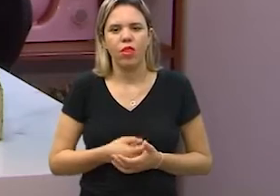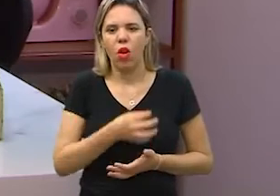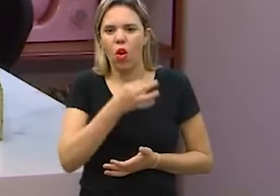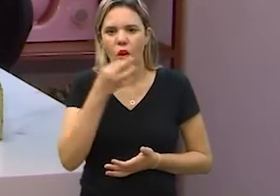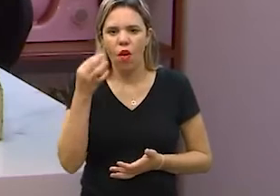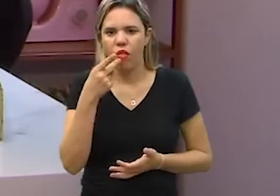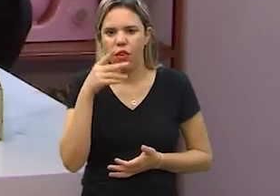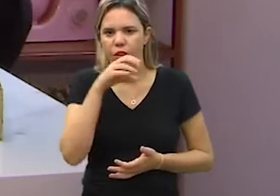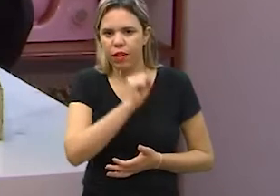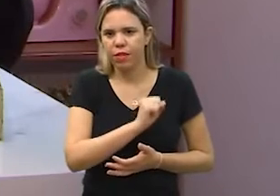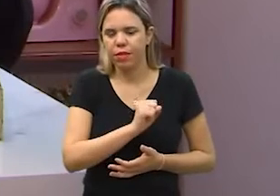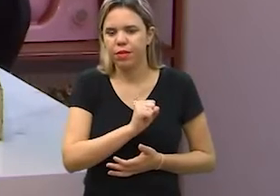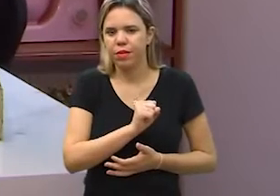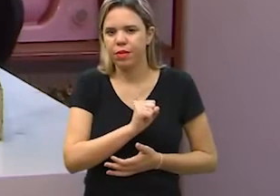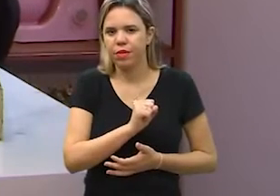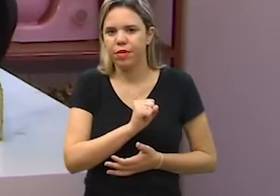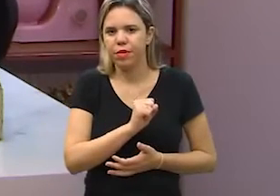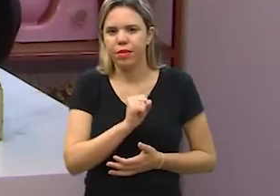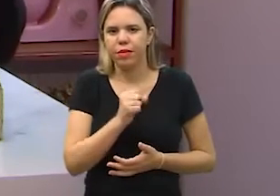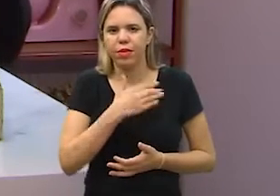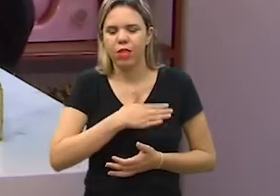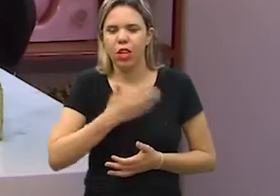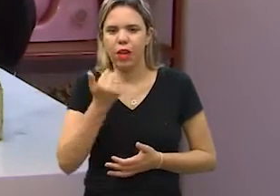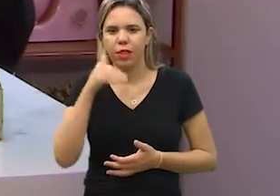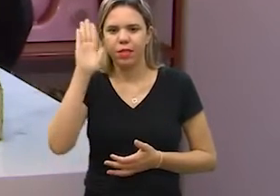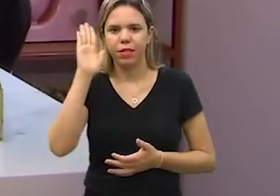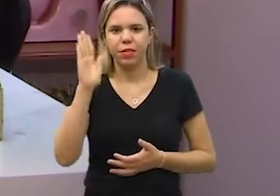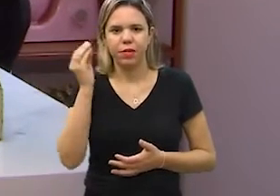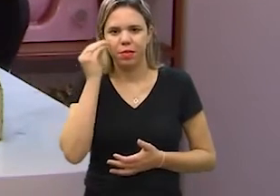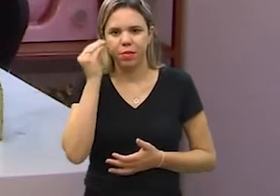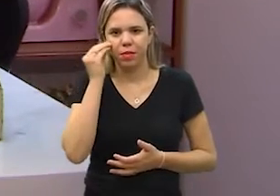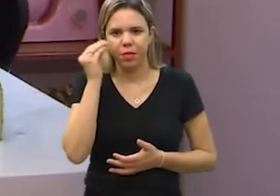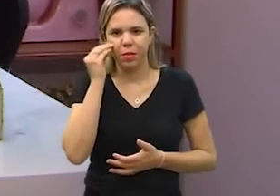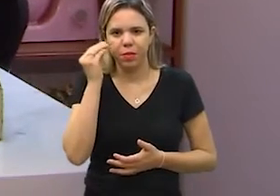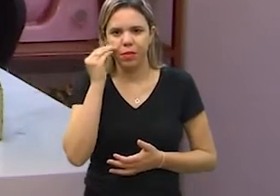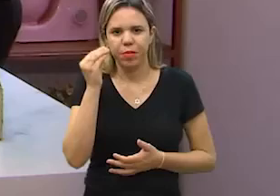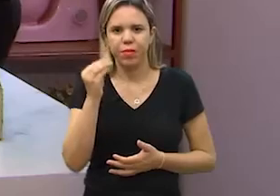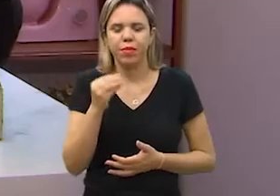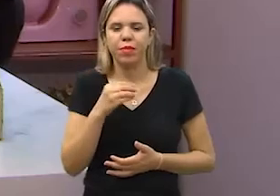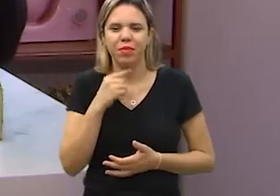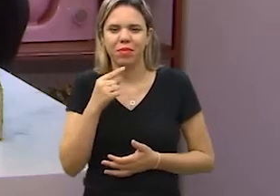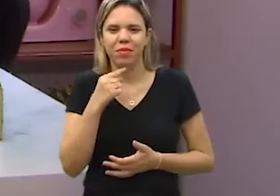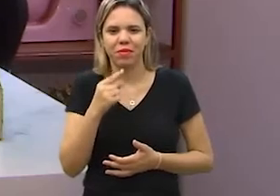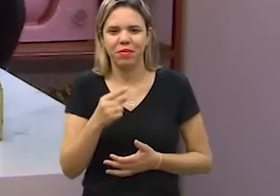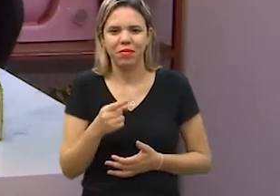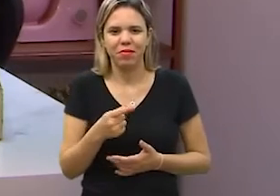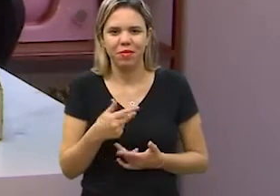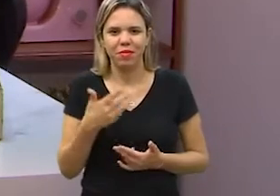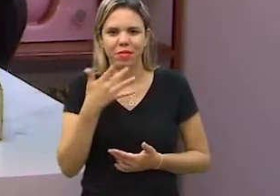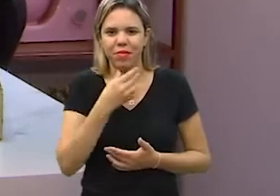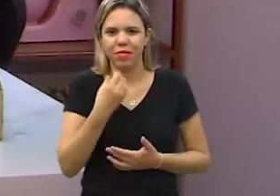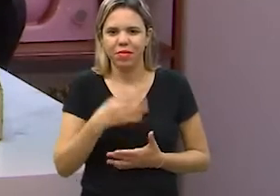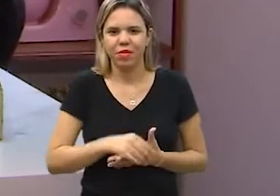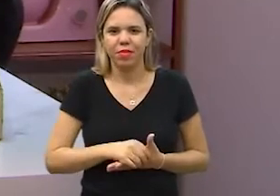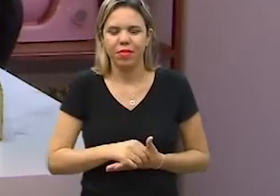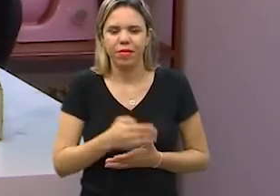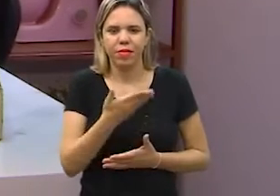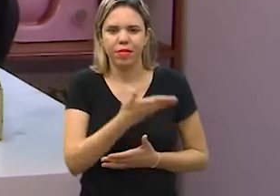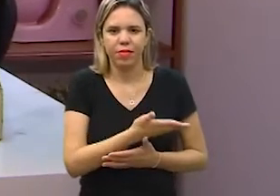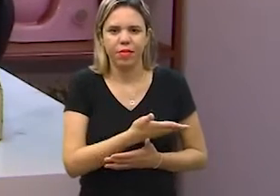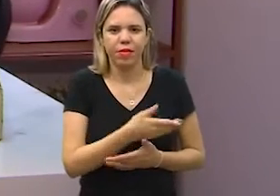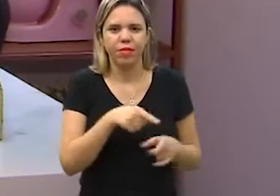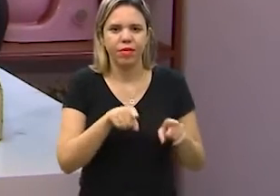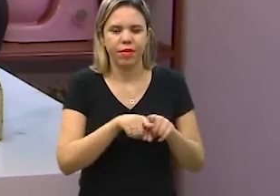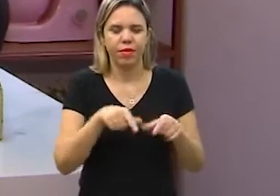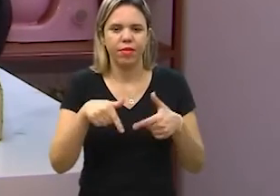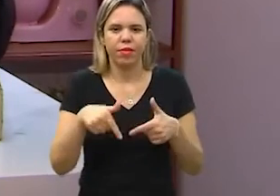Olha que falou muito rápido. Muito rápido, eu quero experimentar mais para tirar a prova dos dois. Tá. A Paty, gente, ela